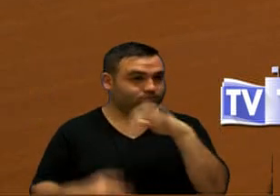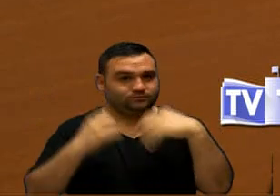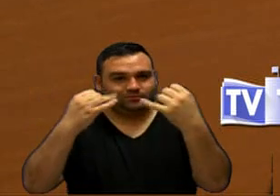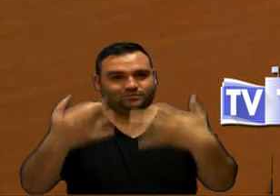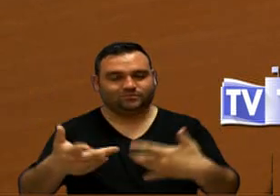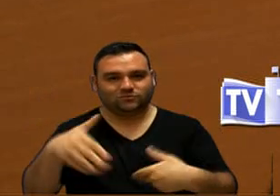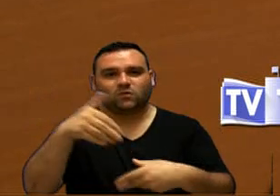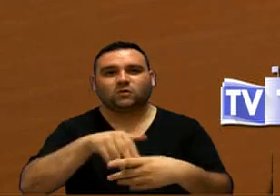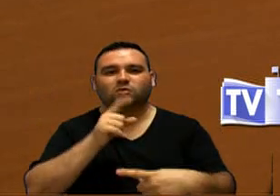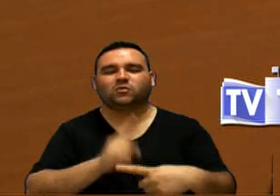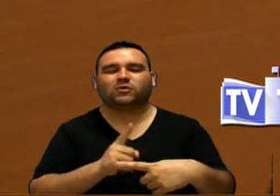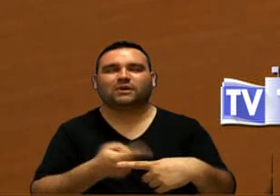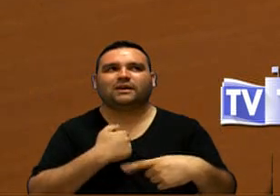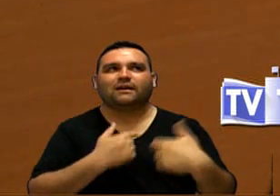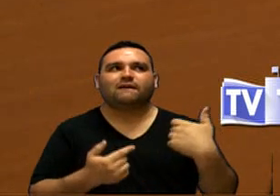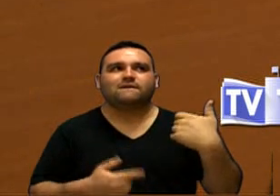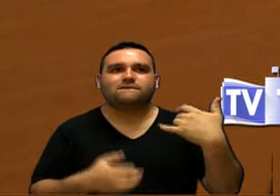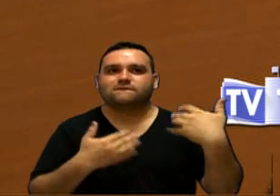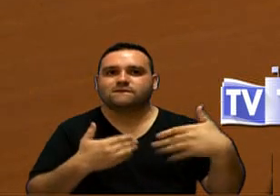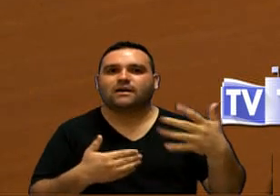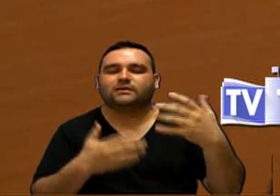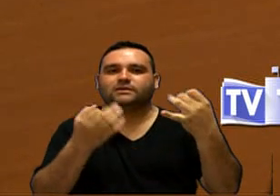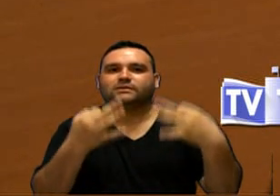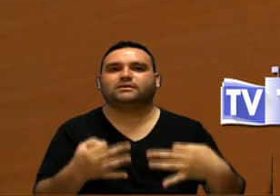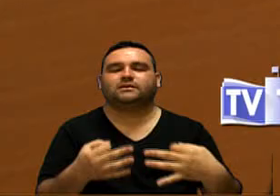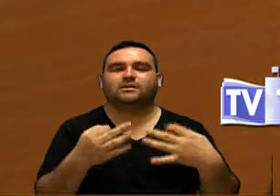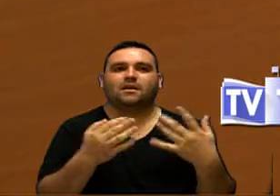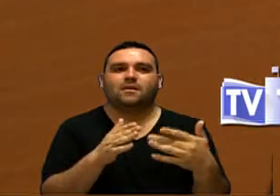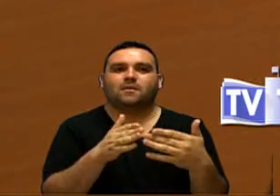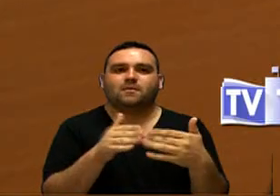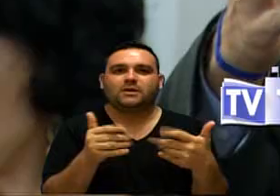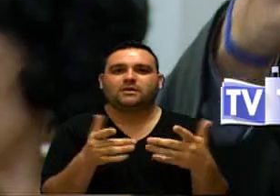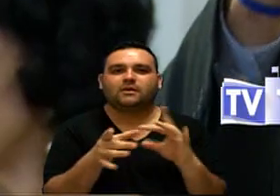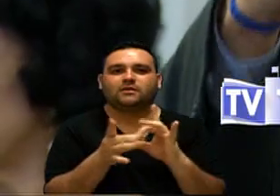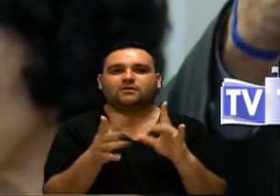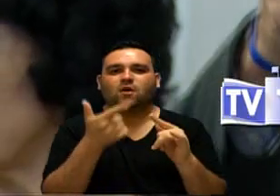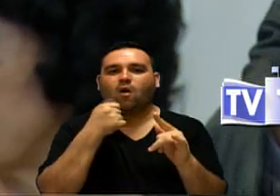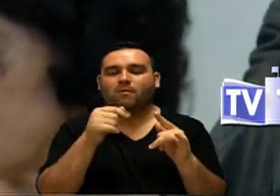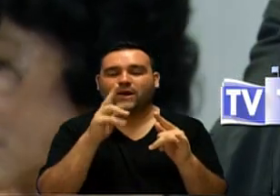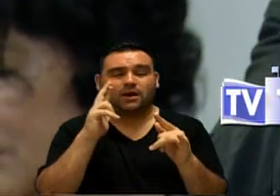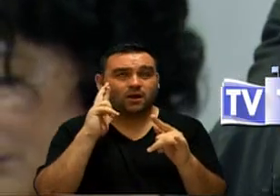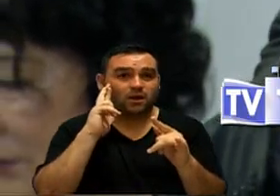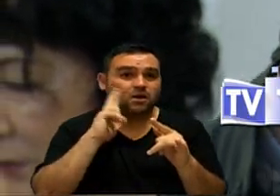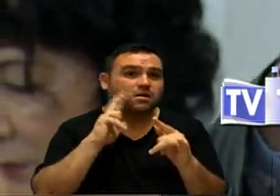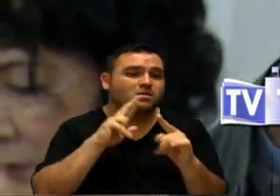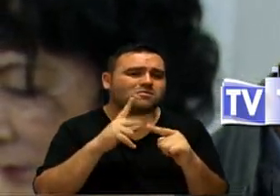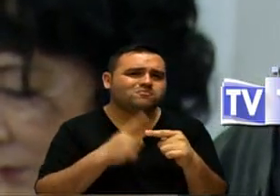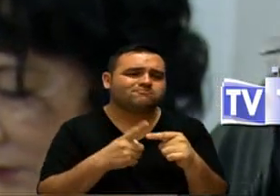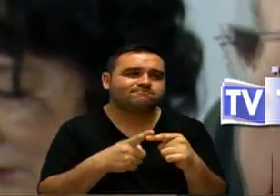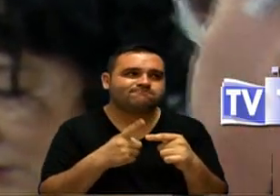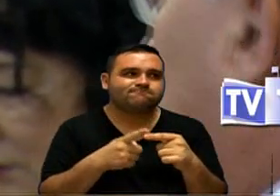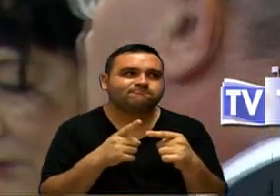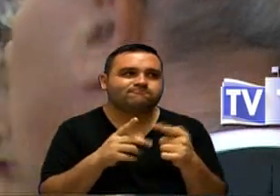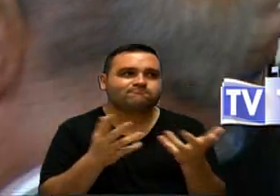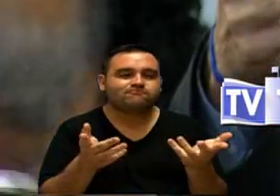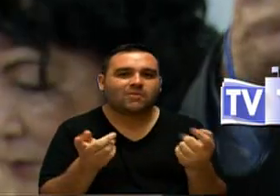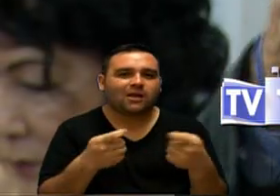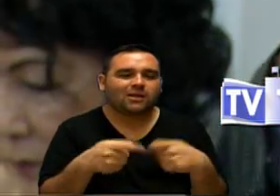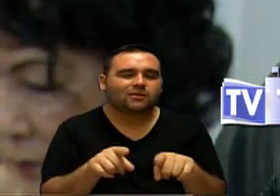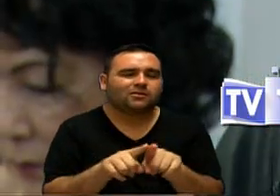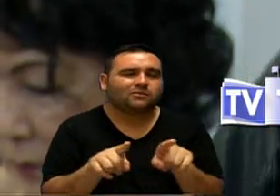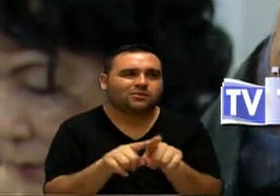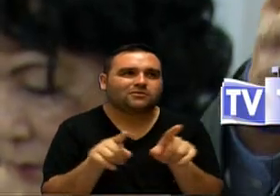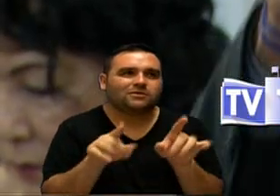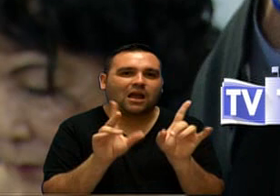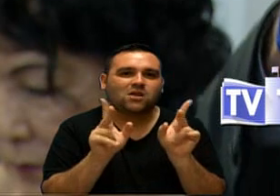justificativa de voto, eu ia exatamente pedir a anuência do vereador Renan para que fosse feito exatamente o